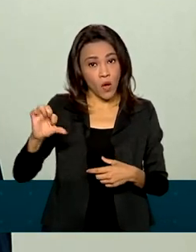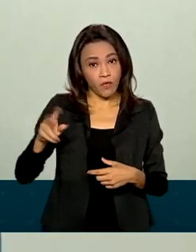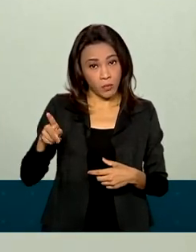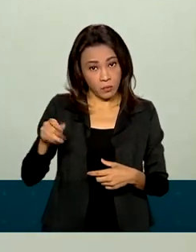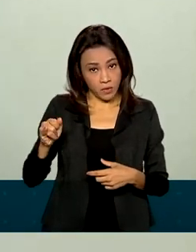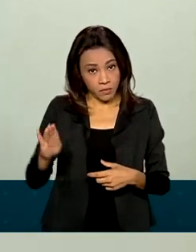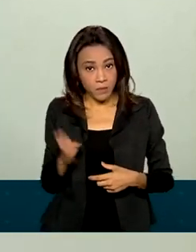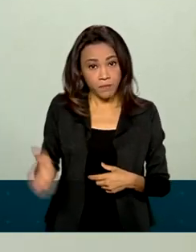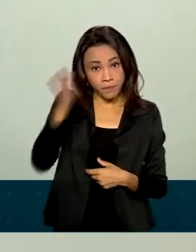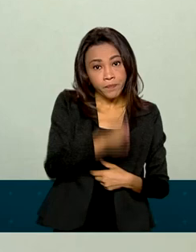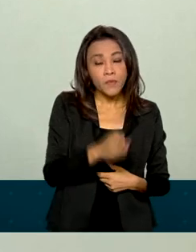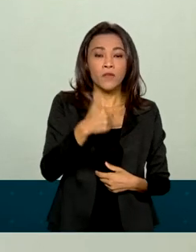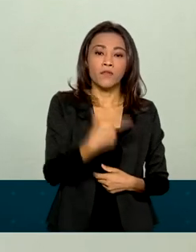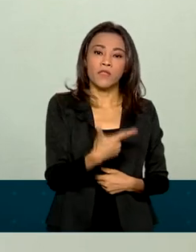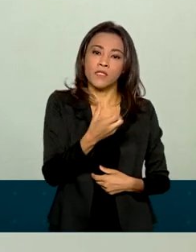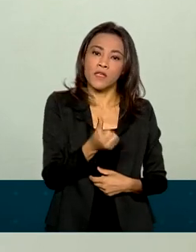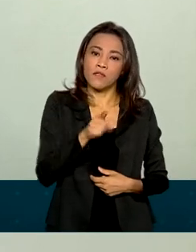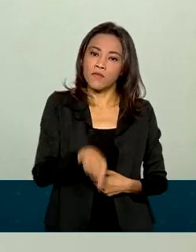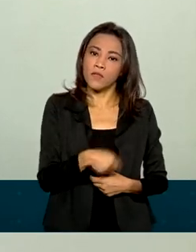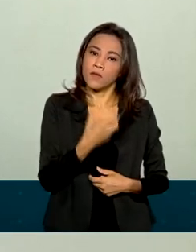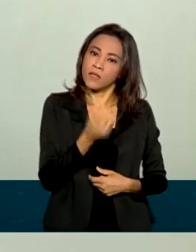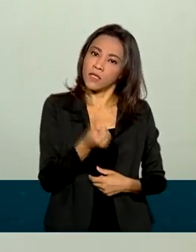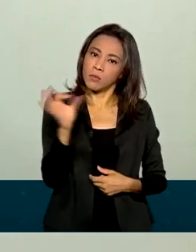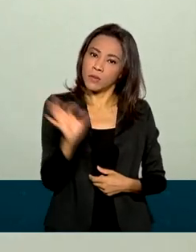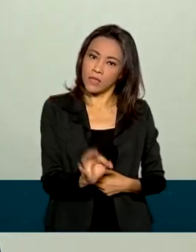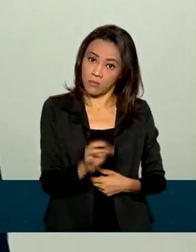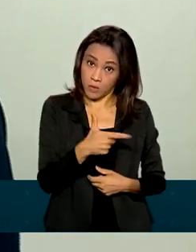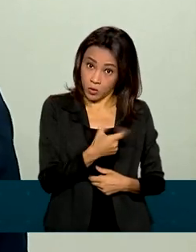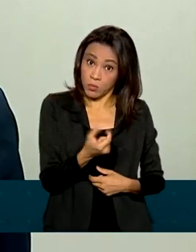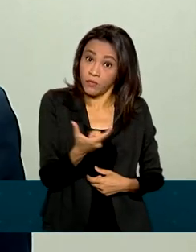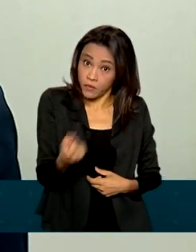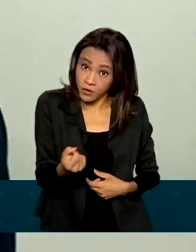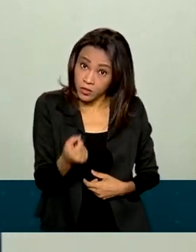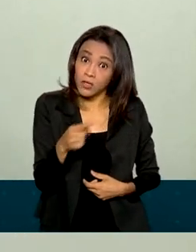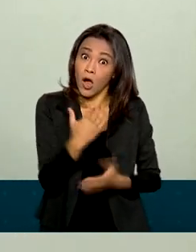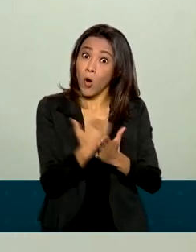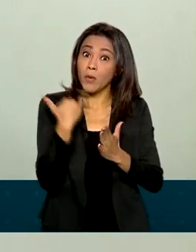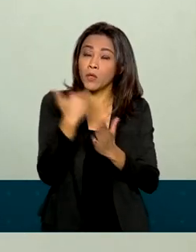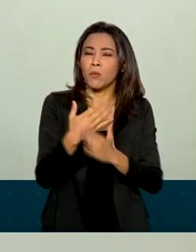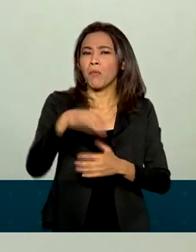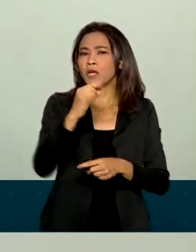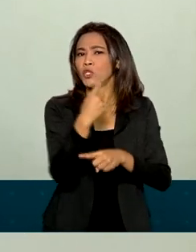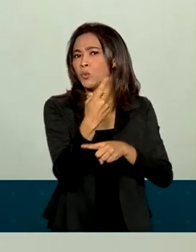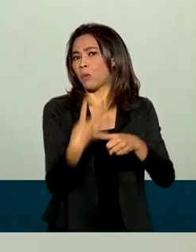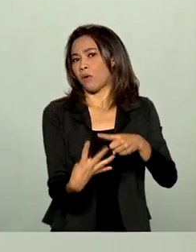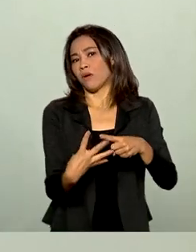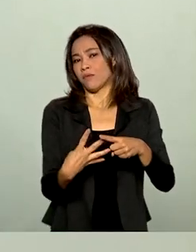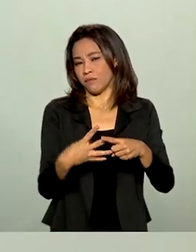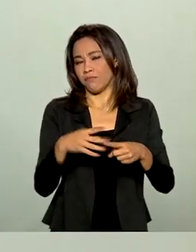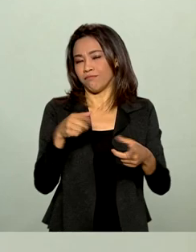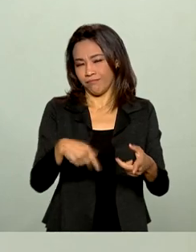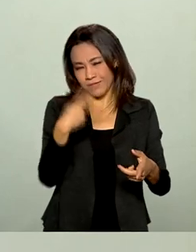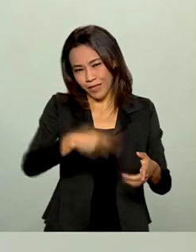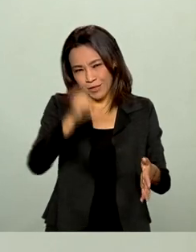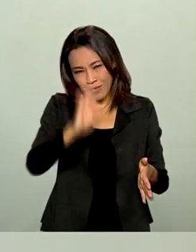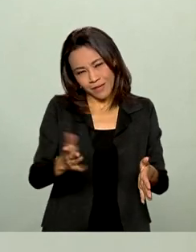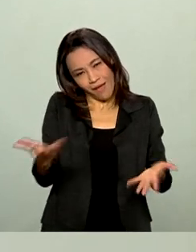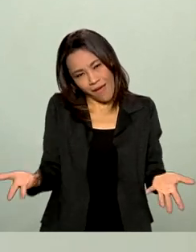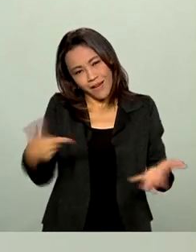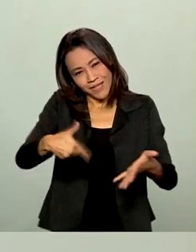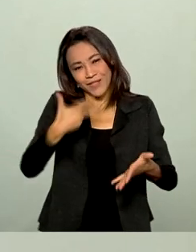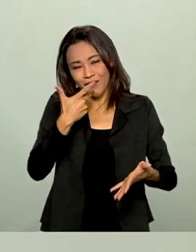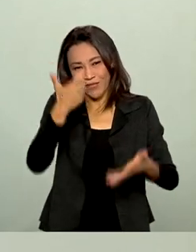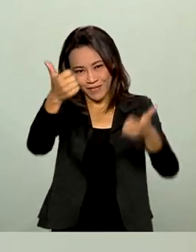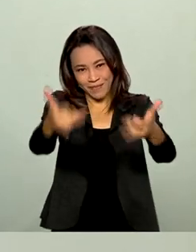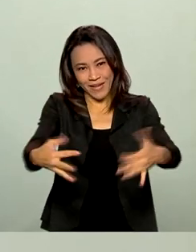para 26,6% em 2020. Ou seja, mais de um quarto de tudo que é produzido no país. Isso é o que tínhamos para lhe dizer